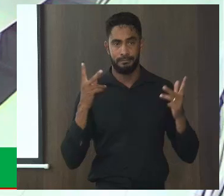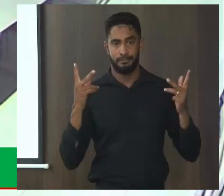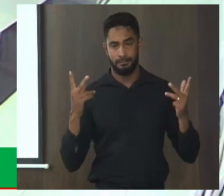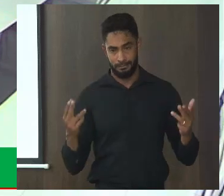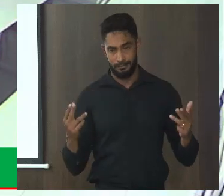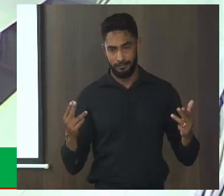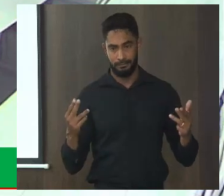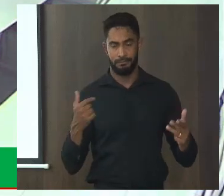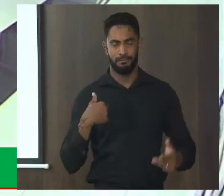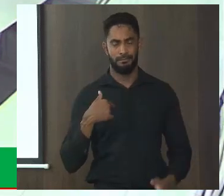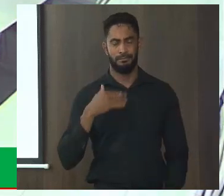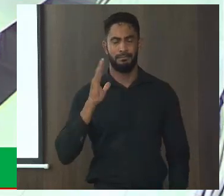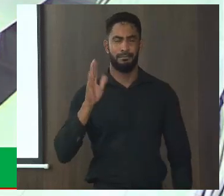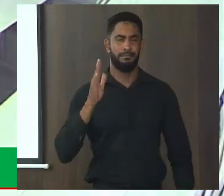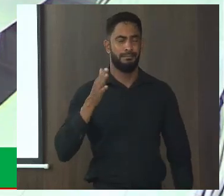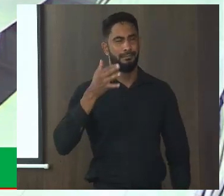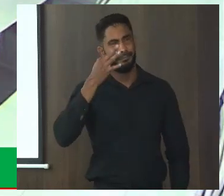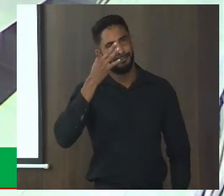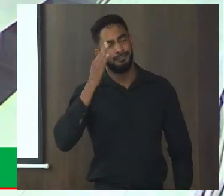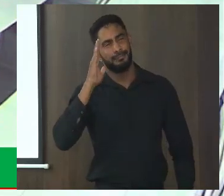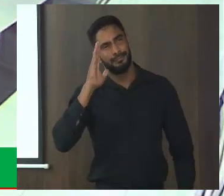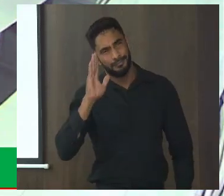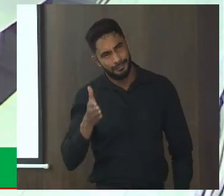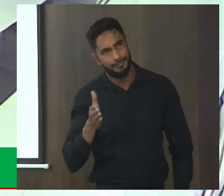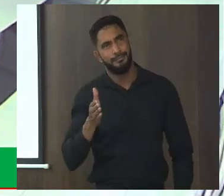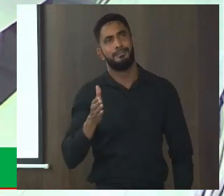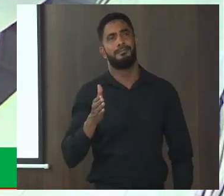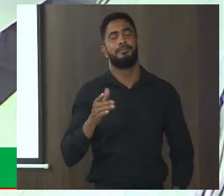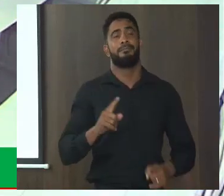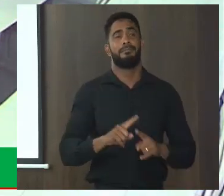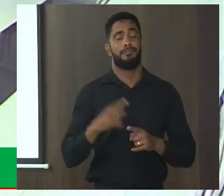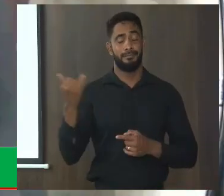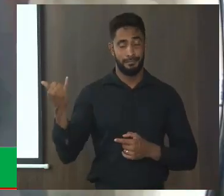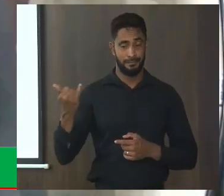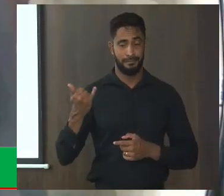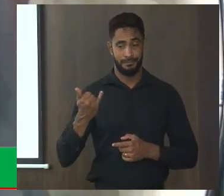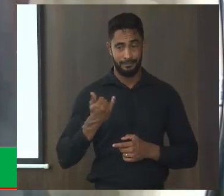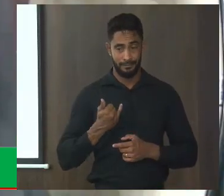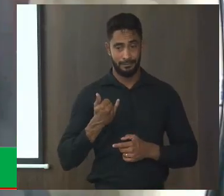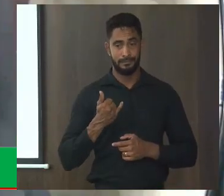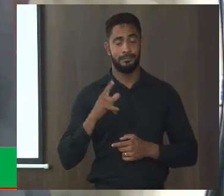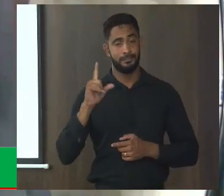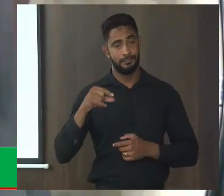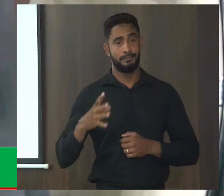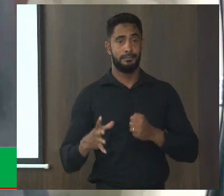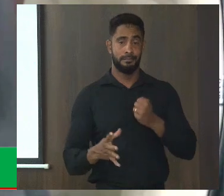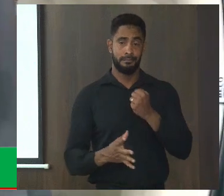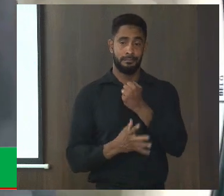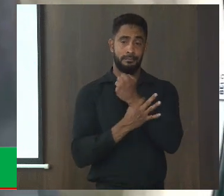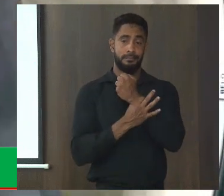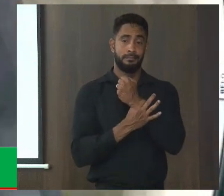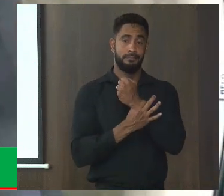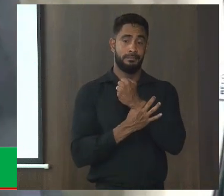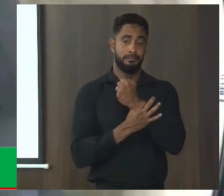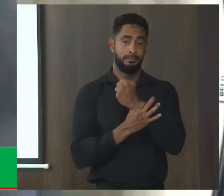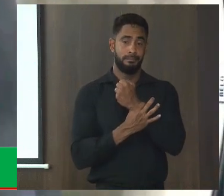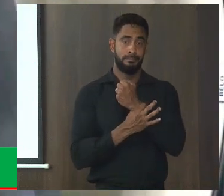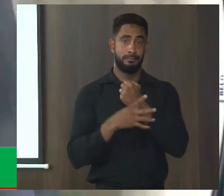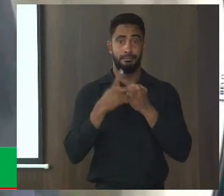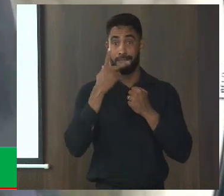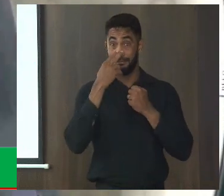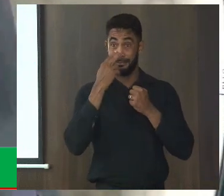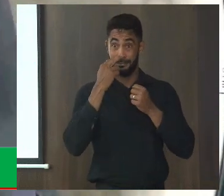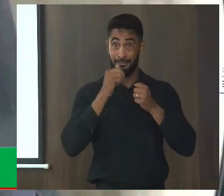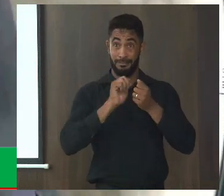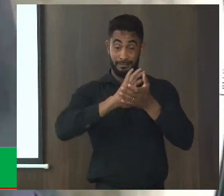tive lá presente já por outras vezes e realmente o que eles nos passam é uma total segurança que eu acho que se desabar o mundo, a barragem fica